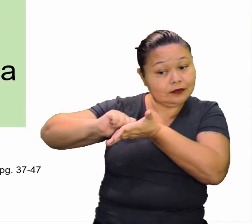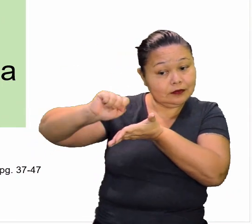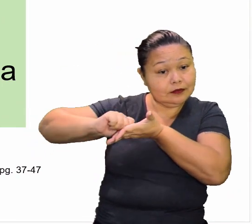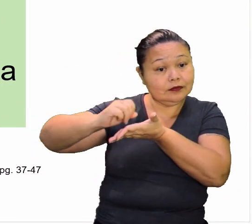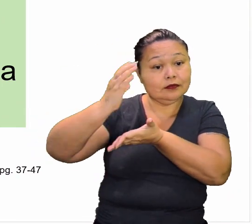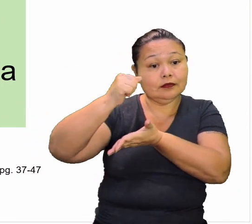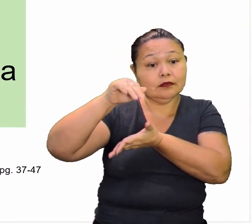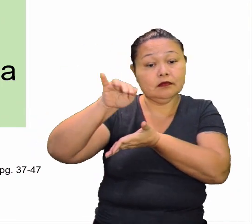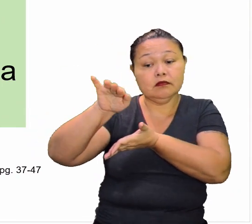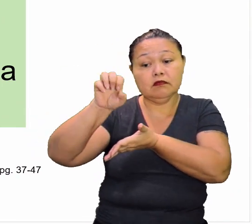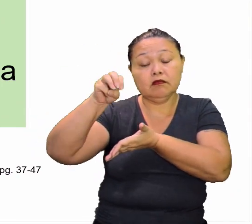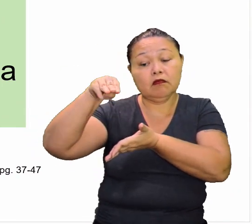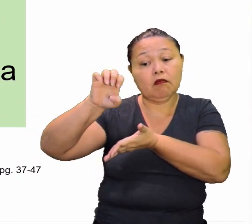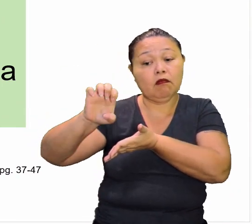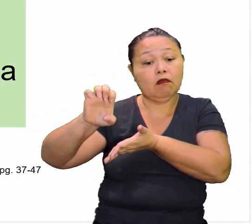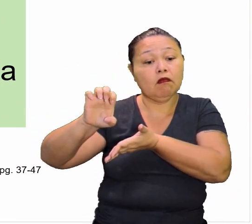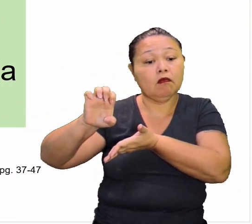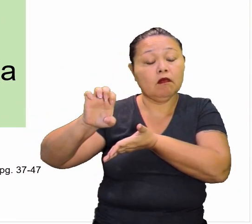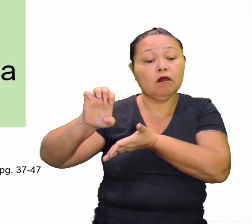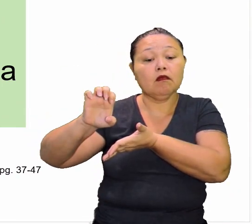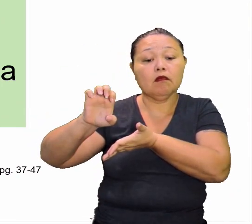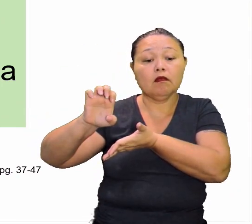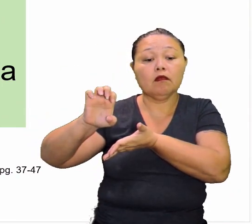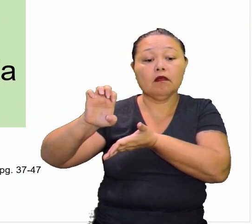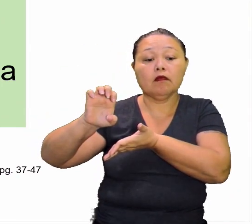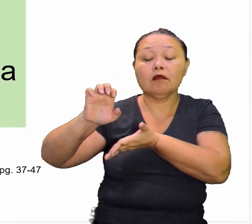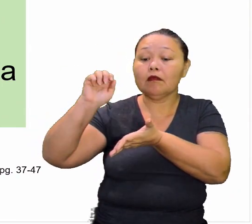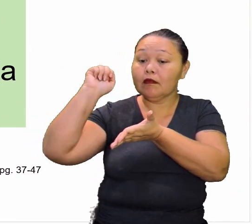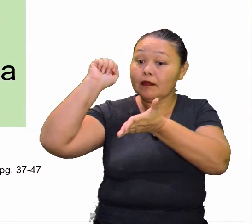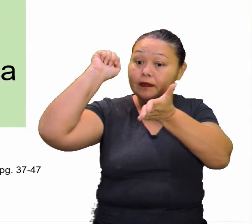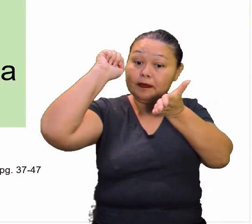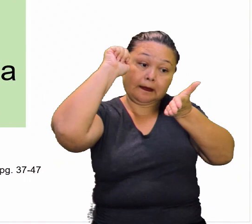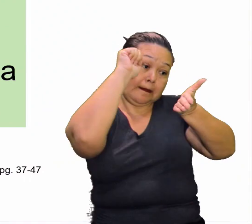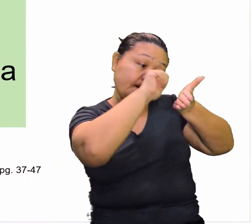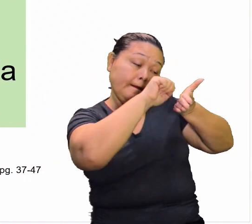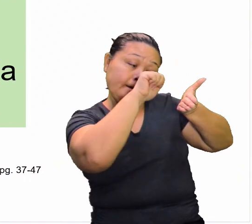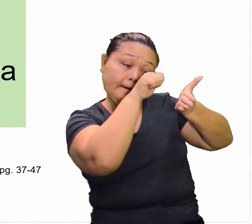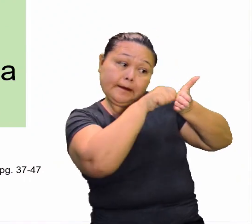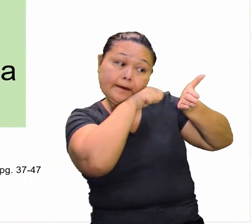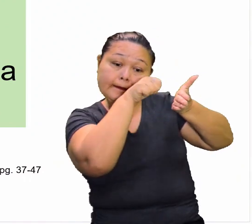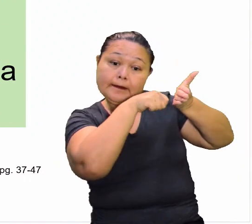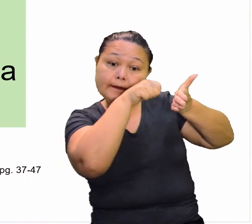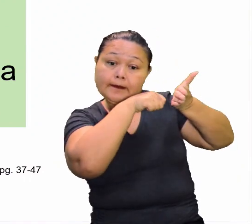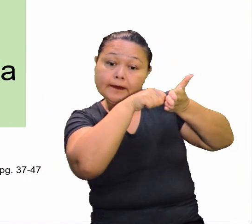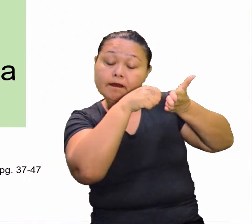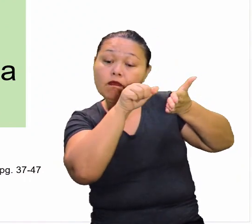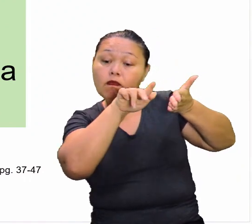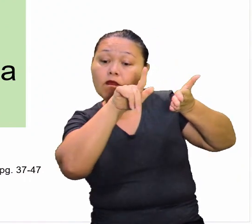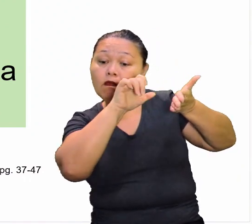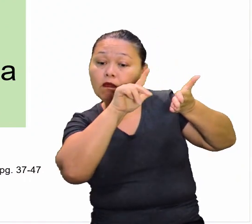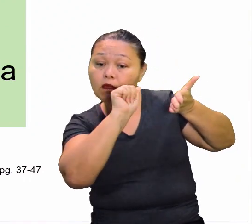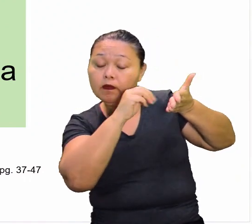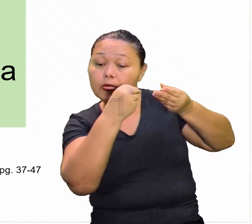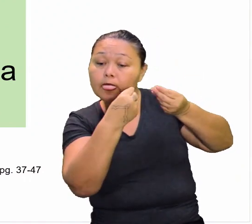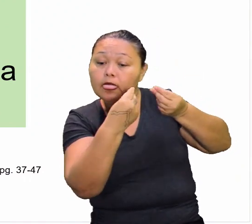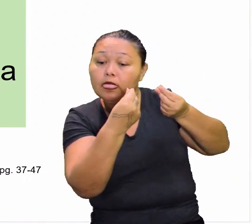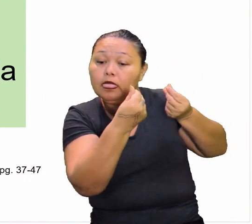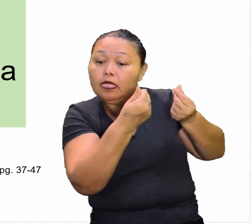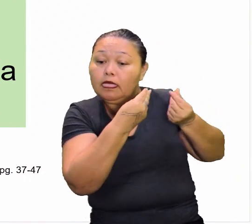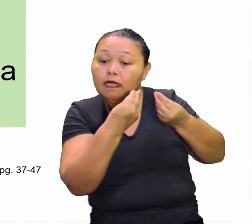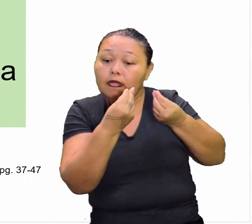escrita cuneiforme. Os sinais eram gravados na argila